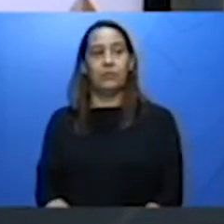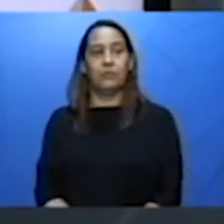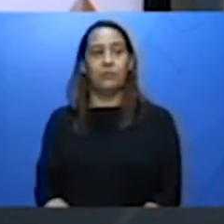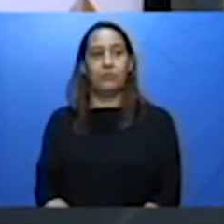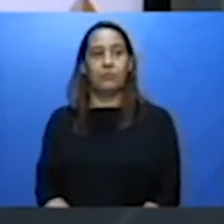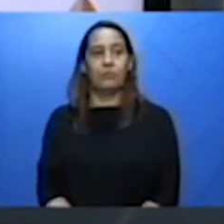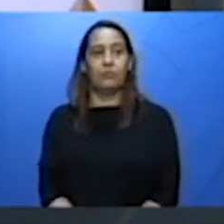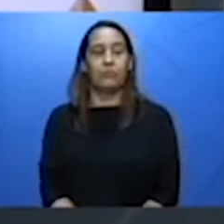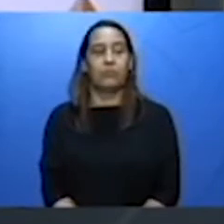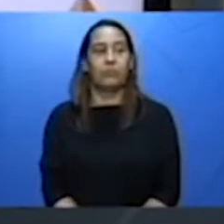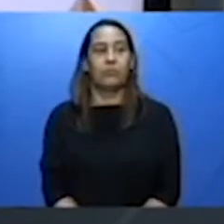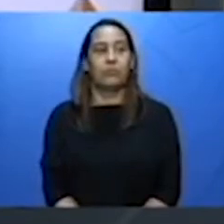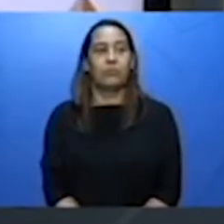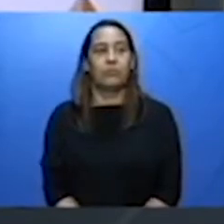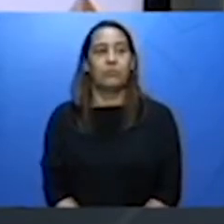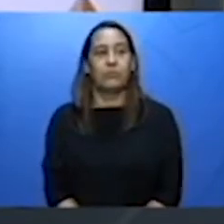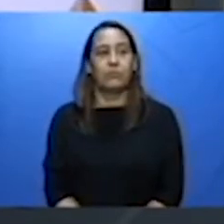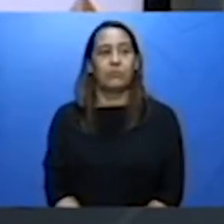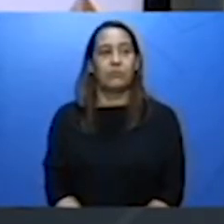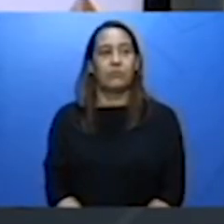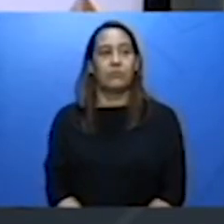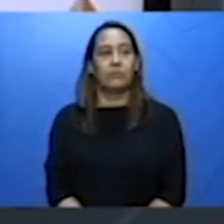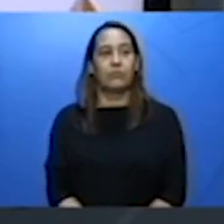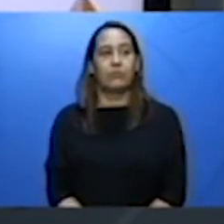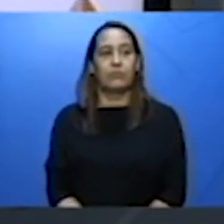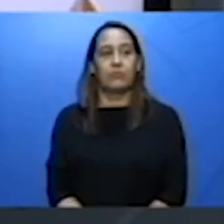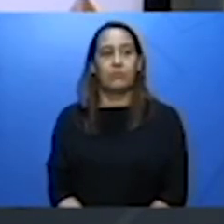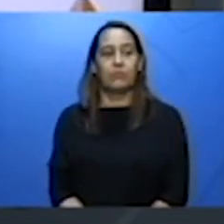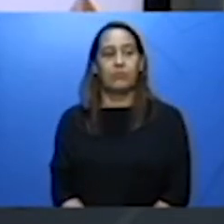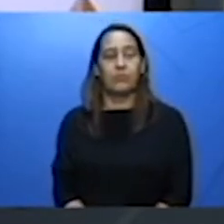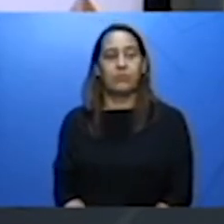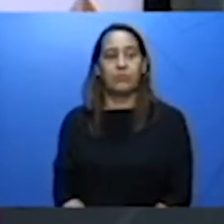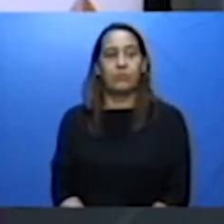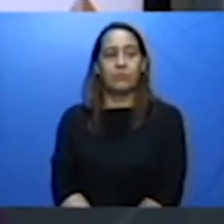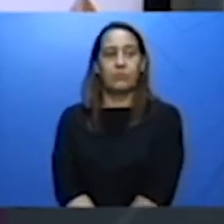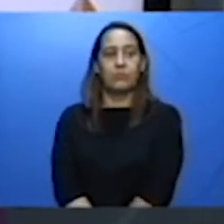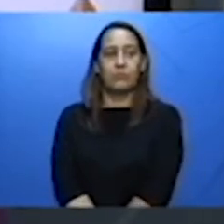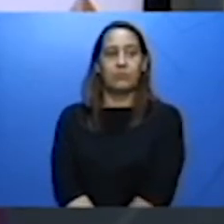87. Venho aqui no resultado e coloco